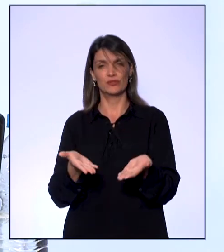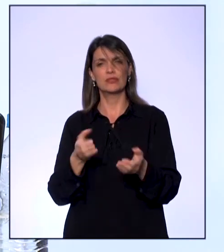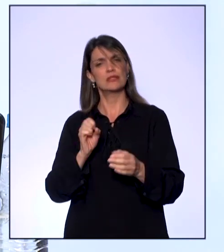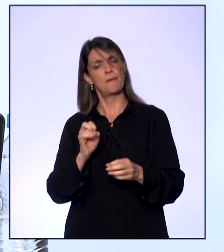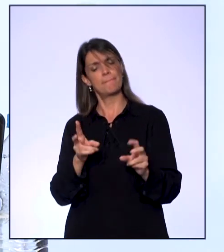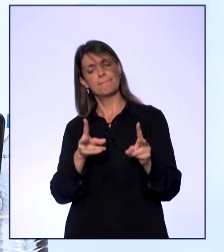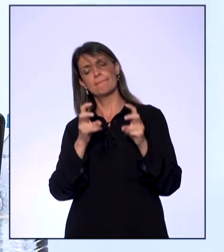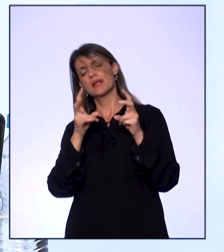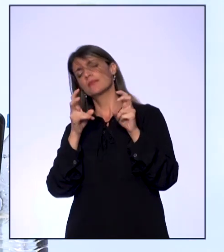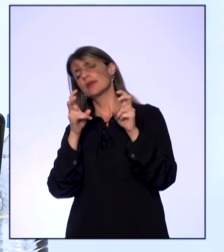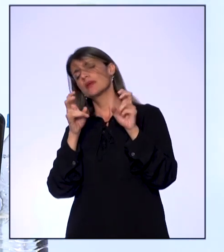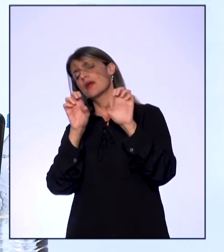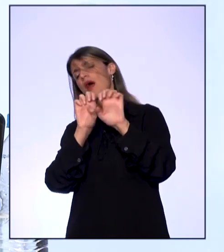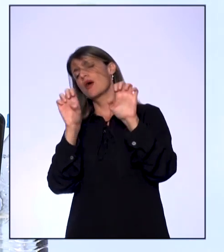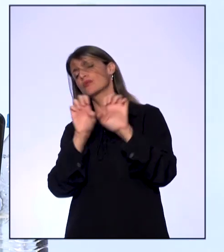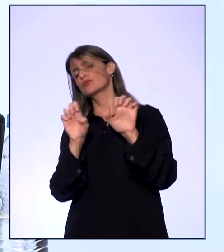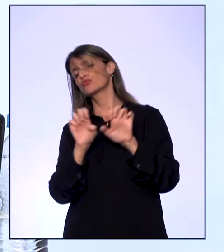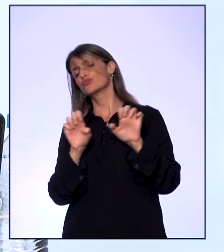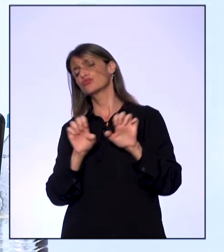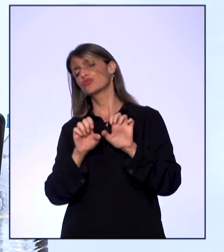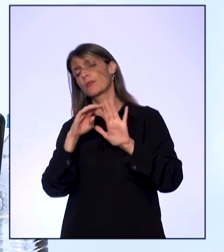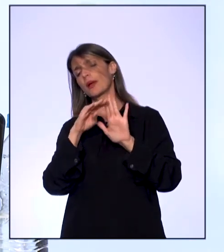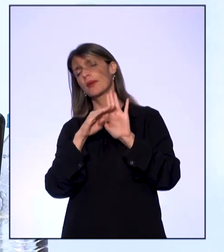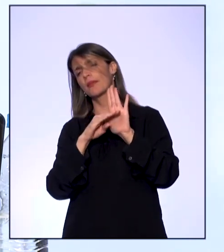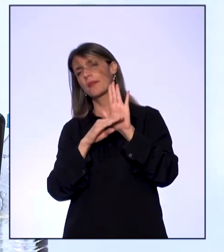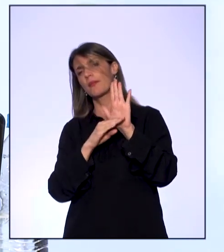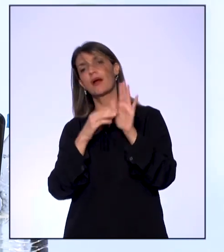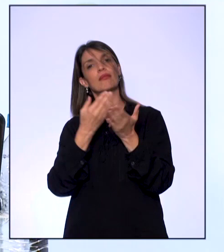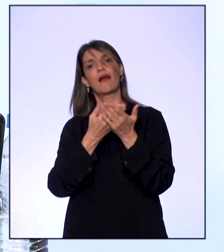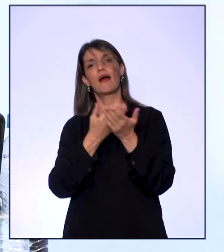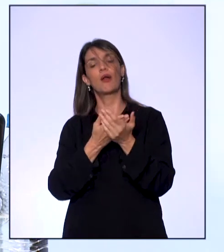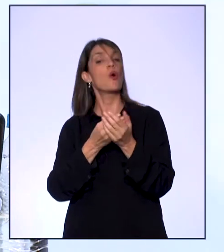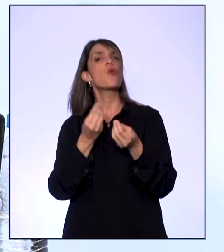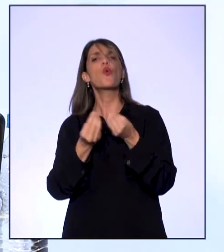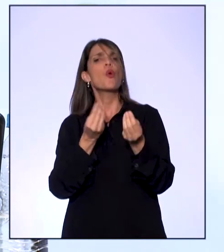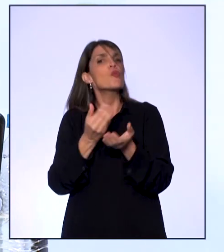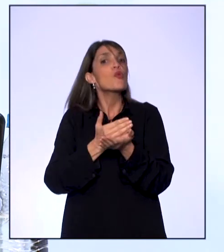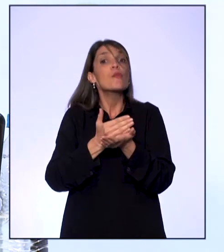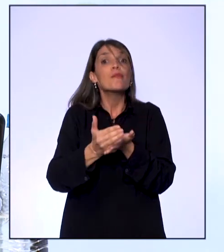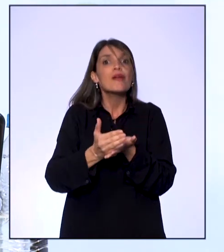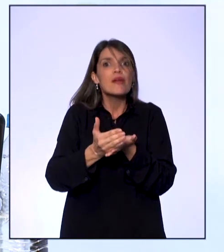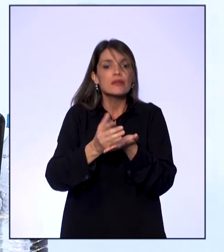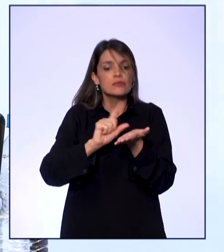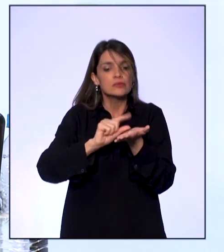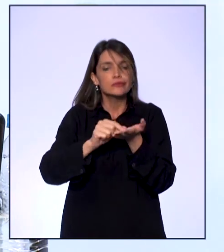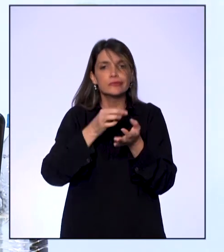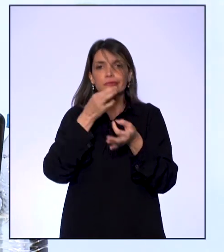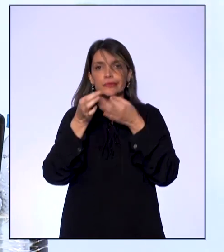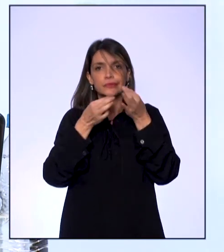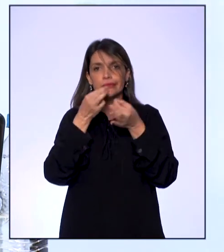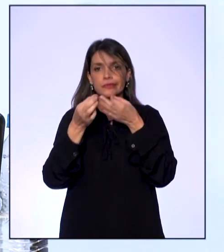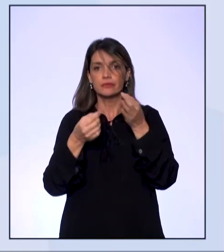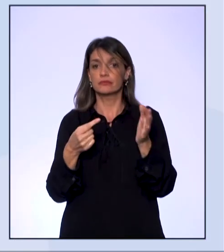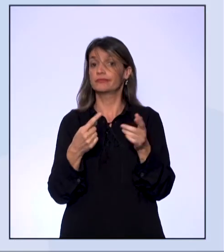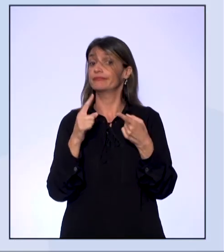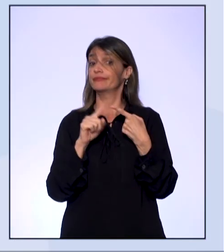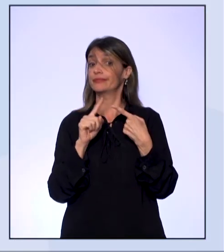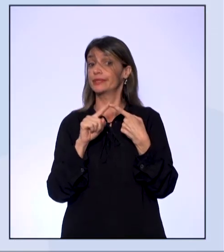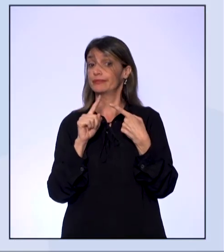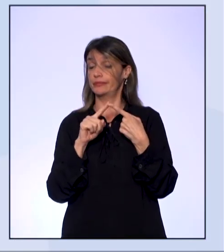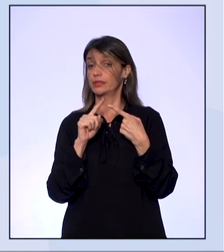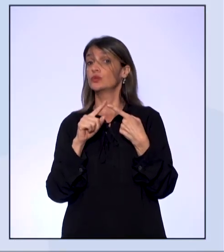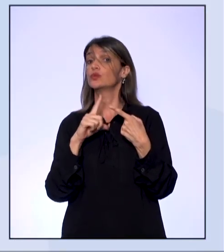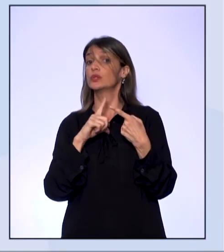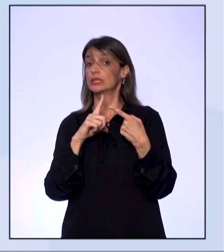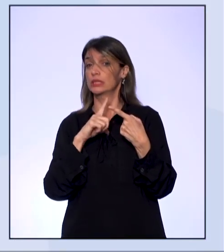a estrutura da aula de hoje, a gente vai ver lá, como é que eu começo um artigo de opinião? Primeira coisa que eu devo responder. Eu tenho